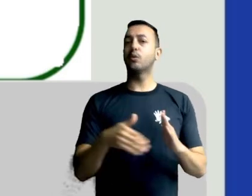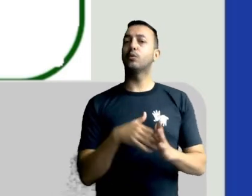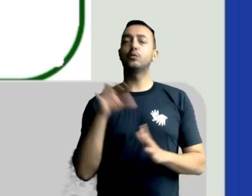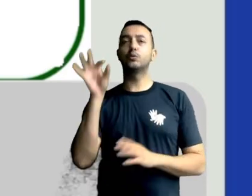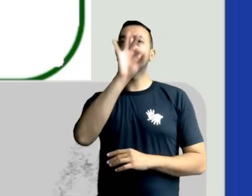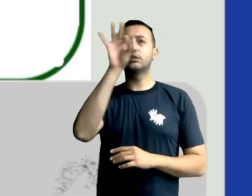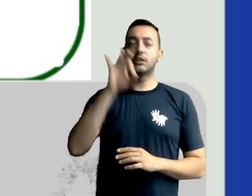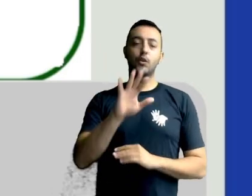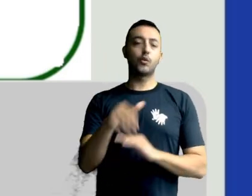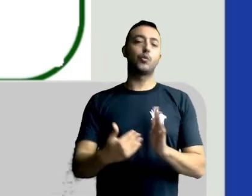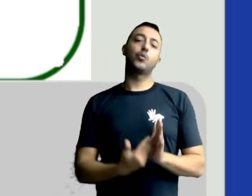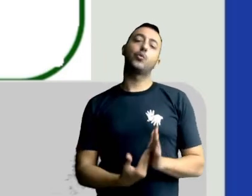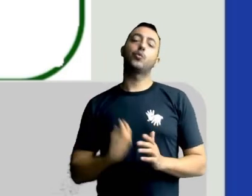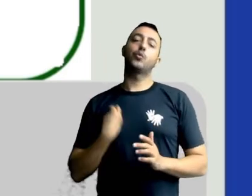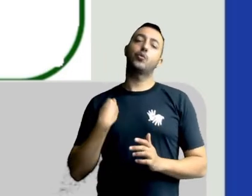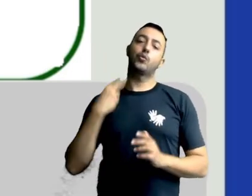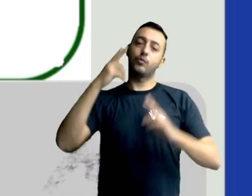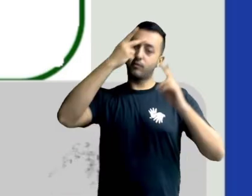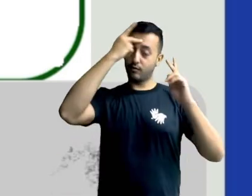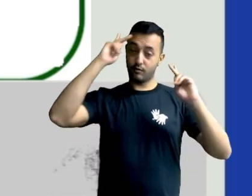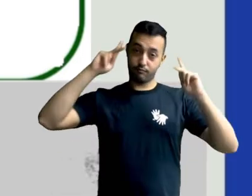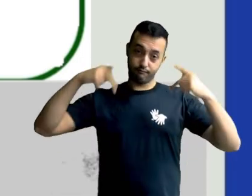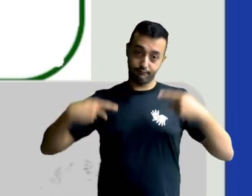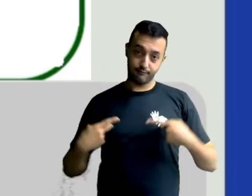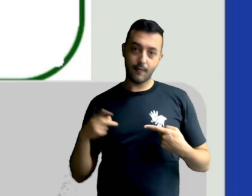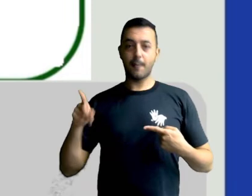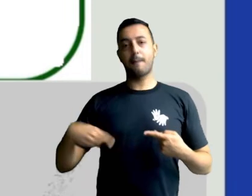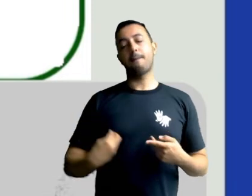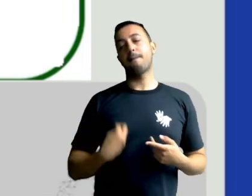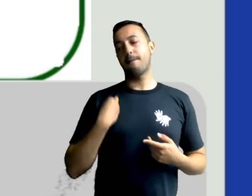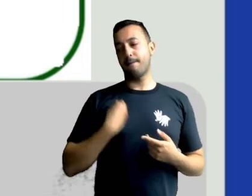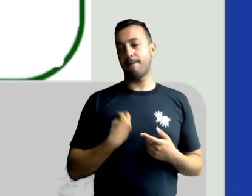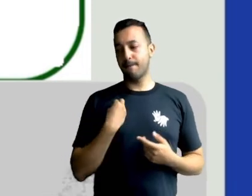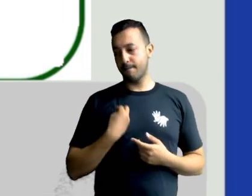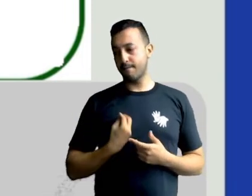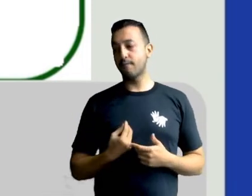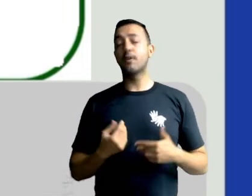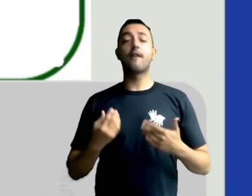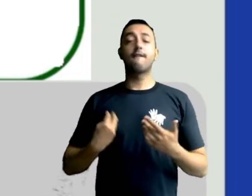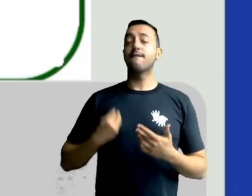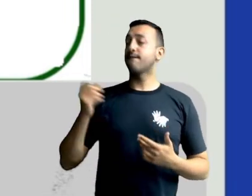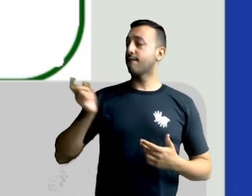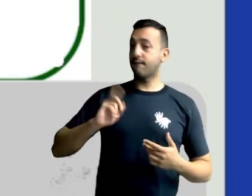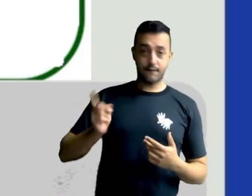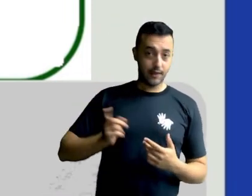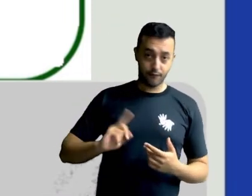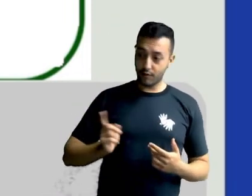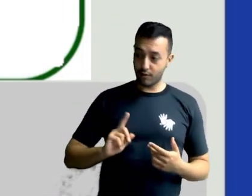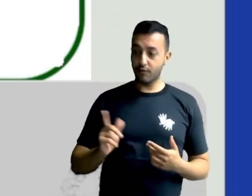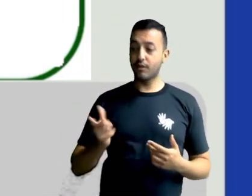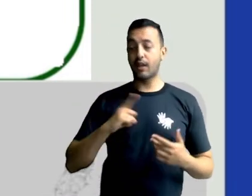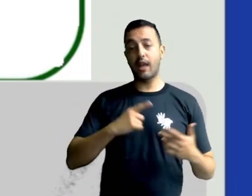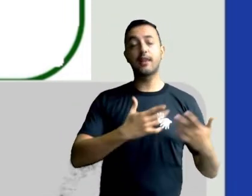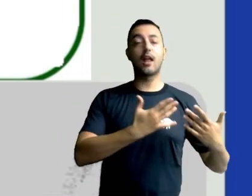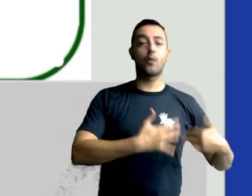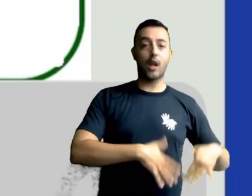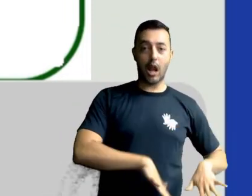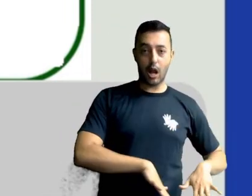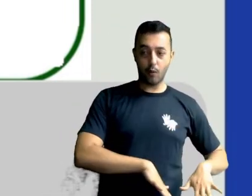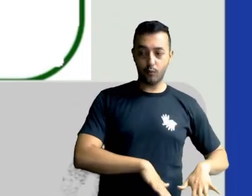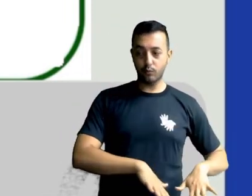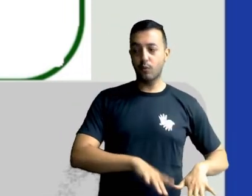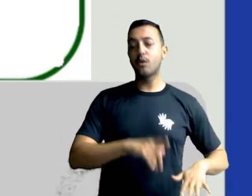plantas, todos os insetos e todos os seres humanos são seres vivos. Os elementos não vivos, nós temos